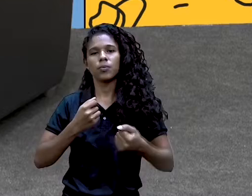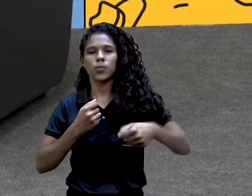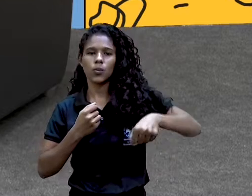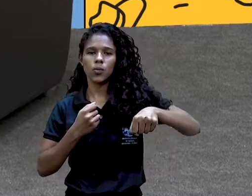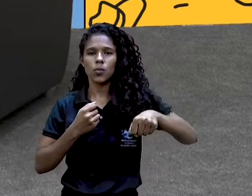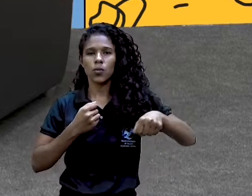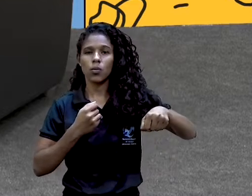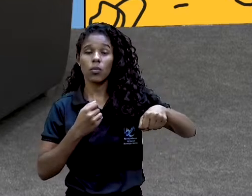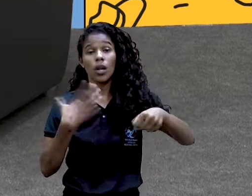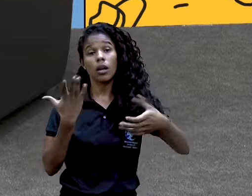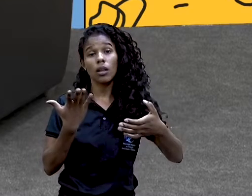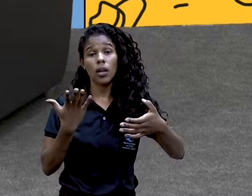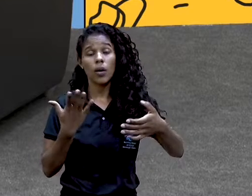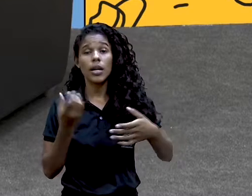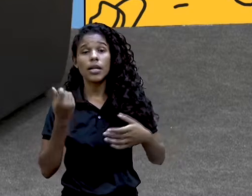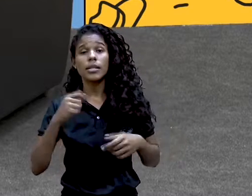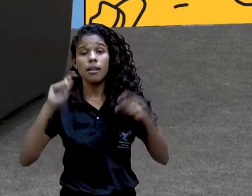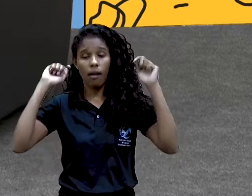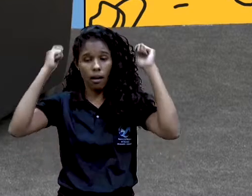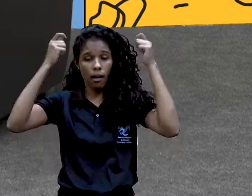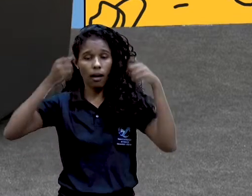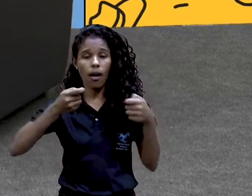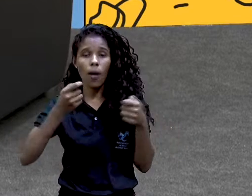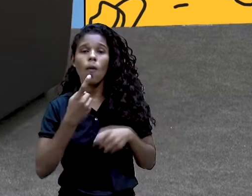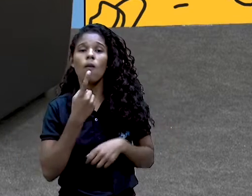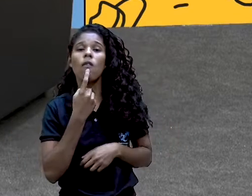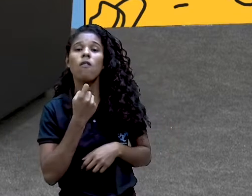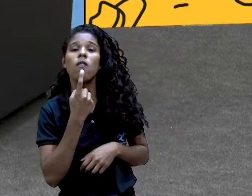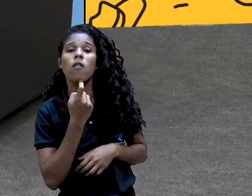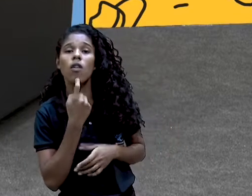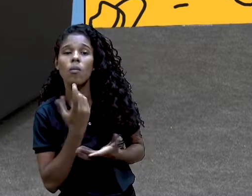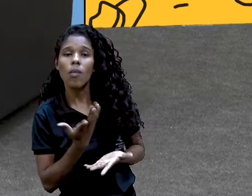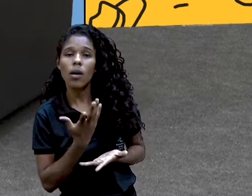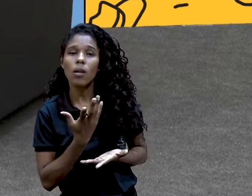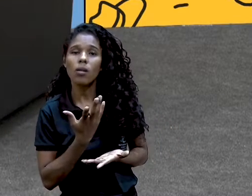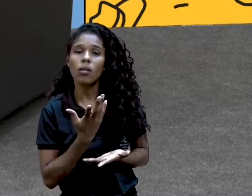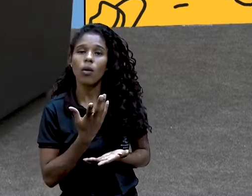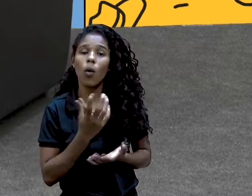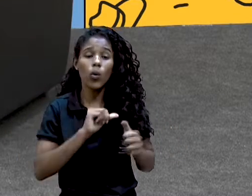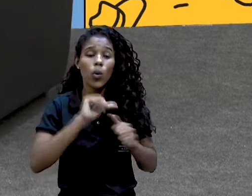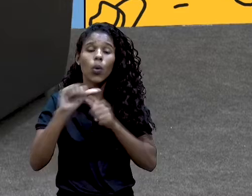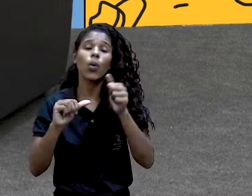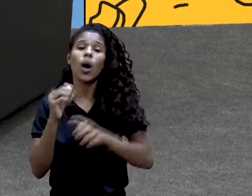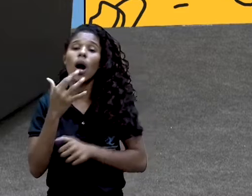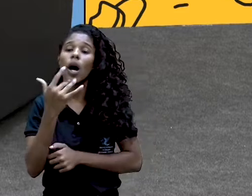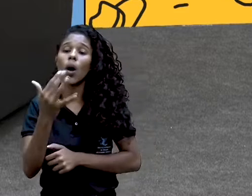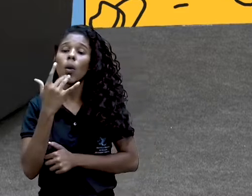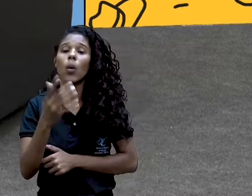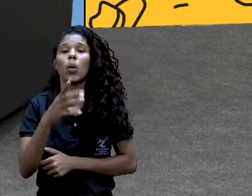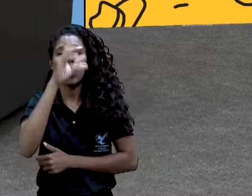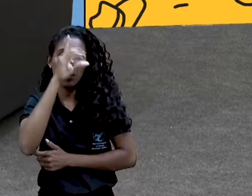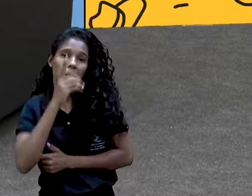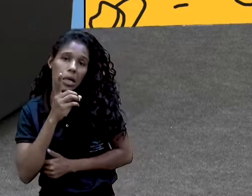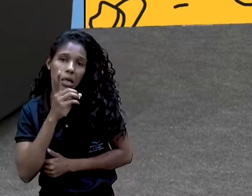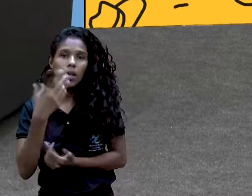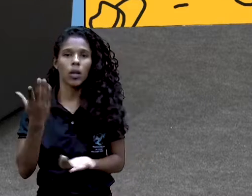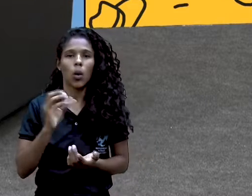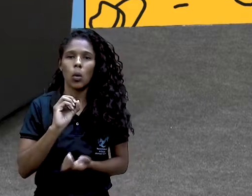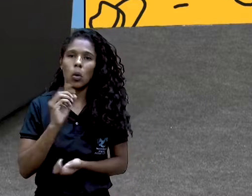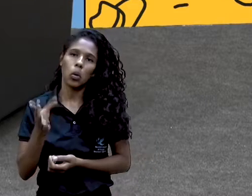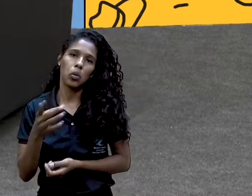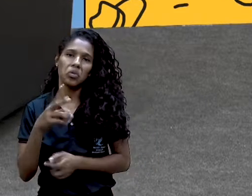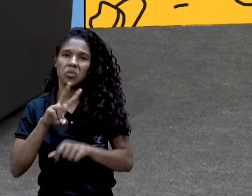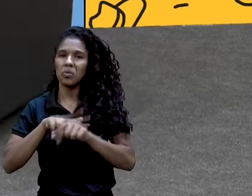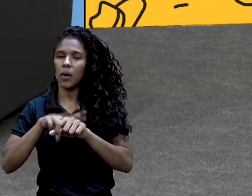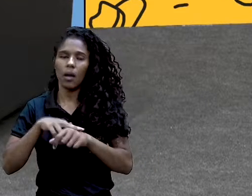outra cor tivesse? E se o lobo mau não fosse um lobo, fosse um outro personagem? Que personagem que fosse, que